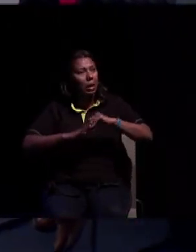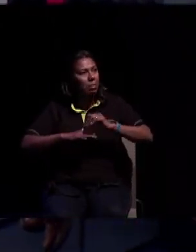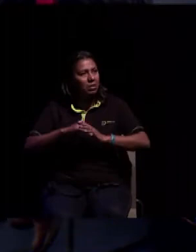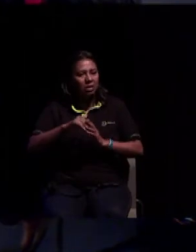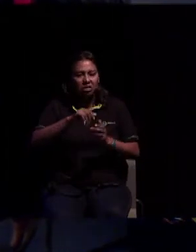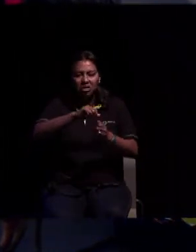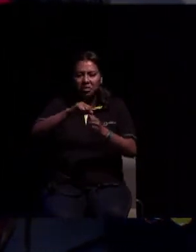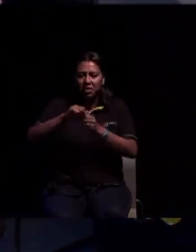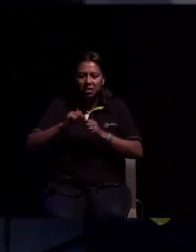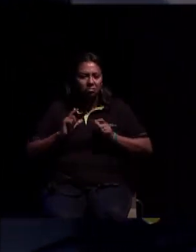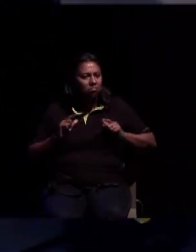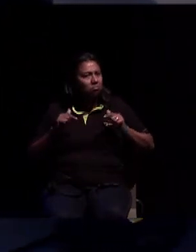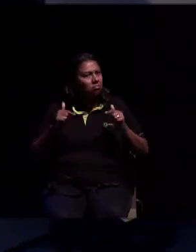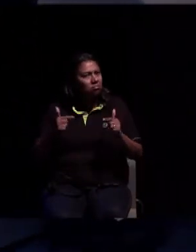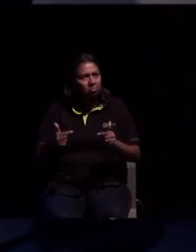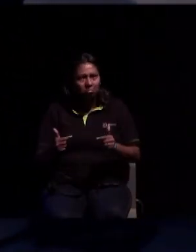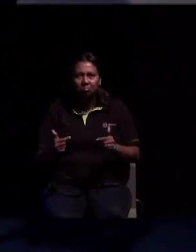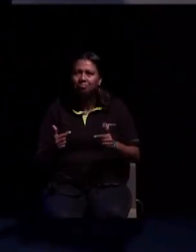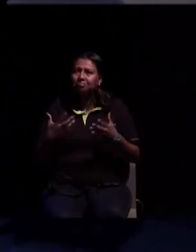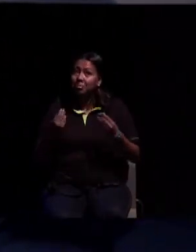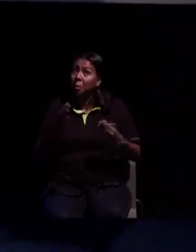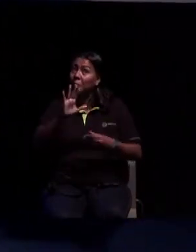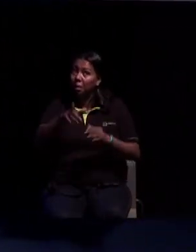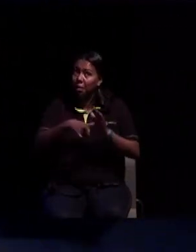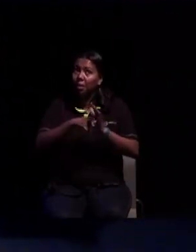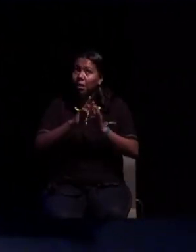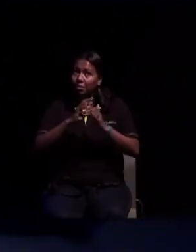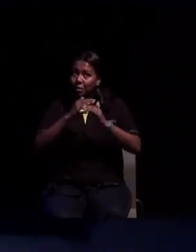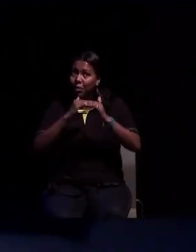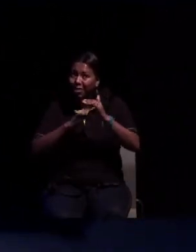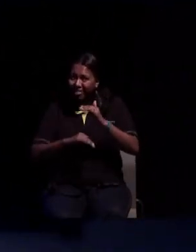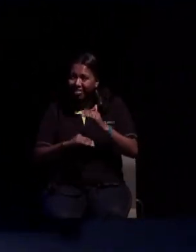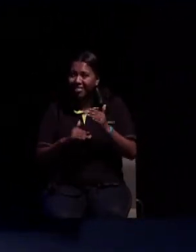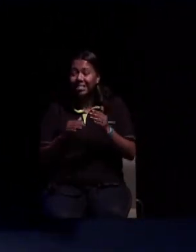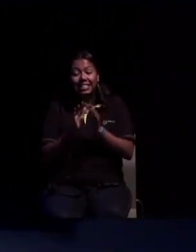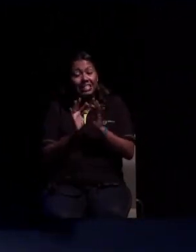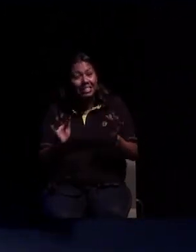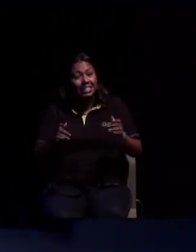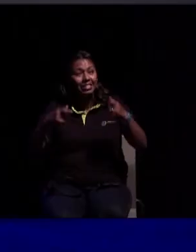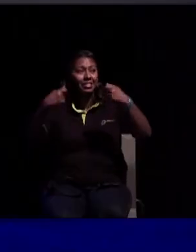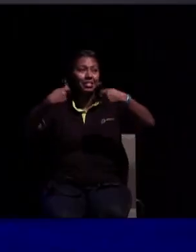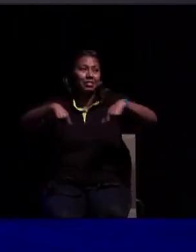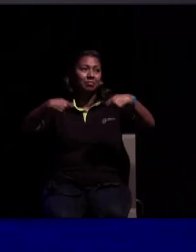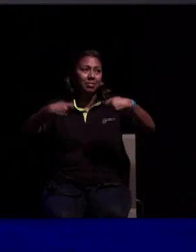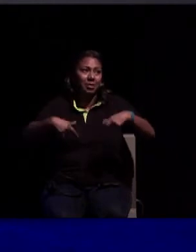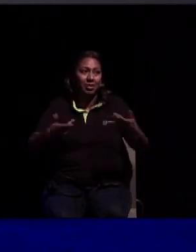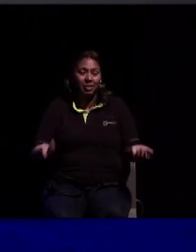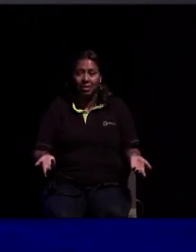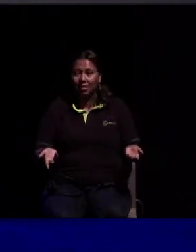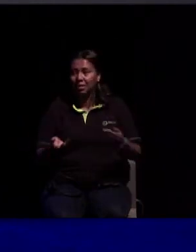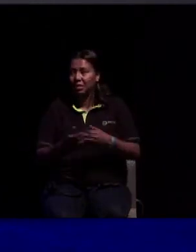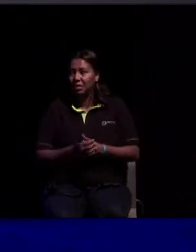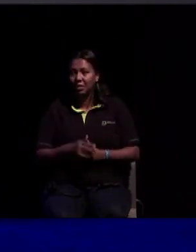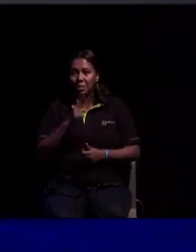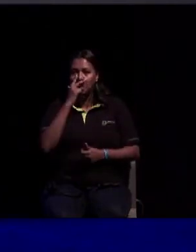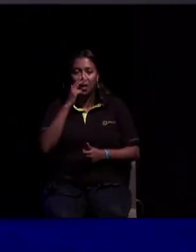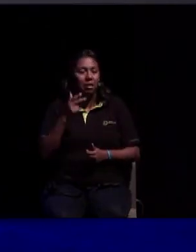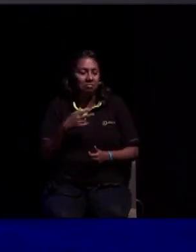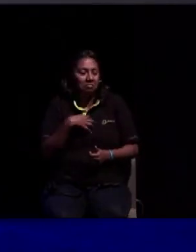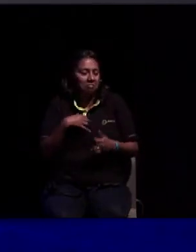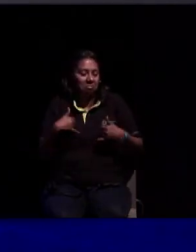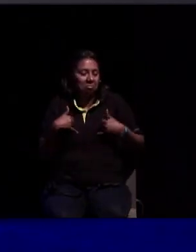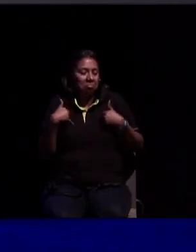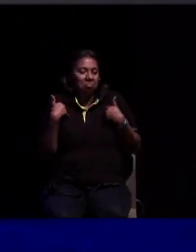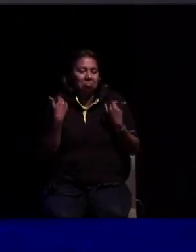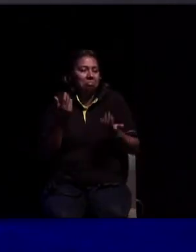grande, né? Mas a gente precisa ser humilde. Normalmente a gente não é, a gente é narcísico, né? É um ego inflado e tal, para parar, não é isso? Ah,